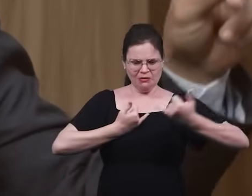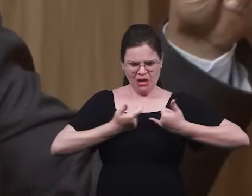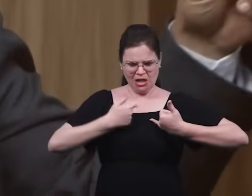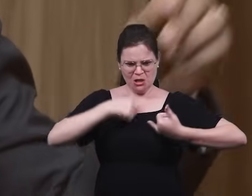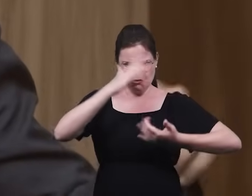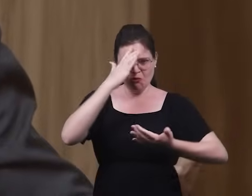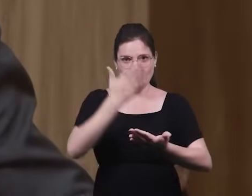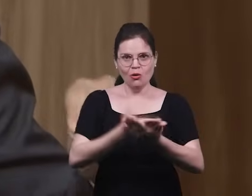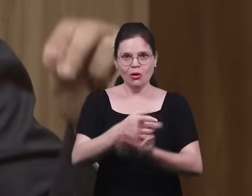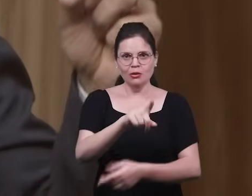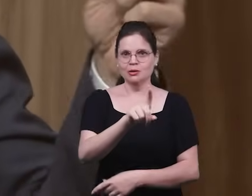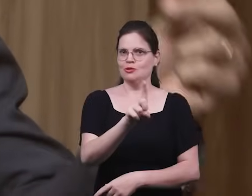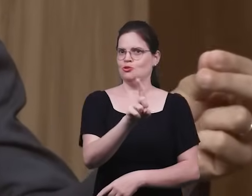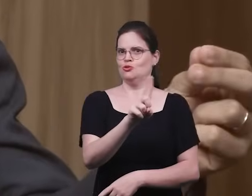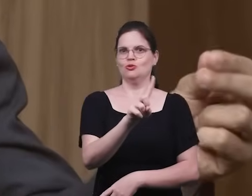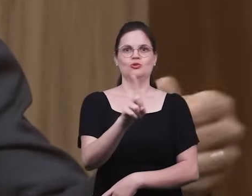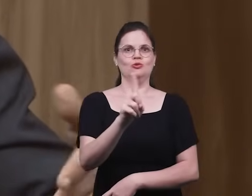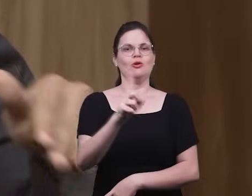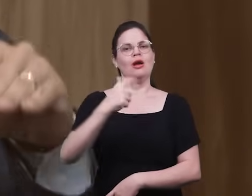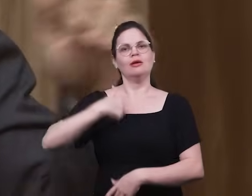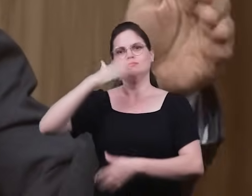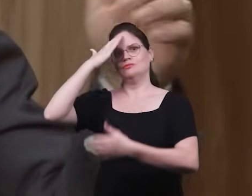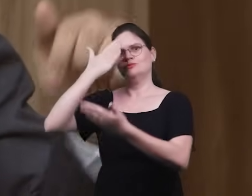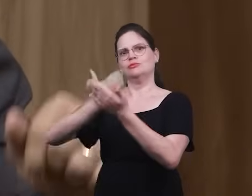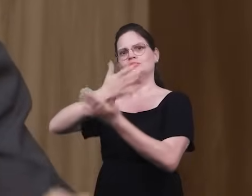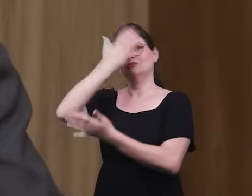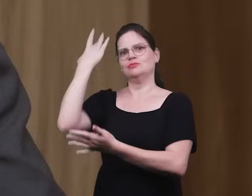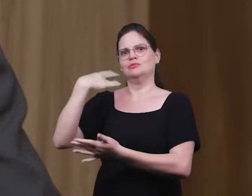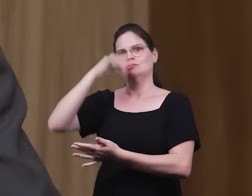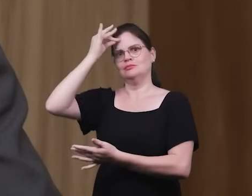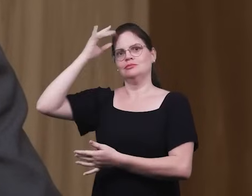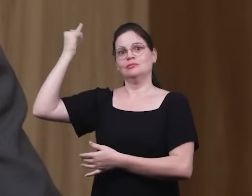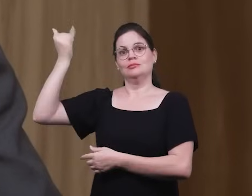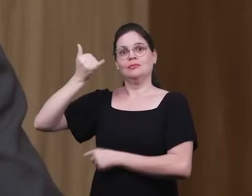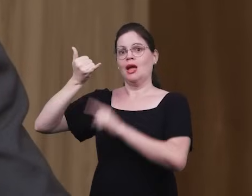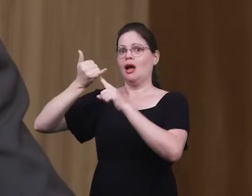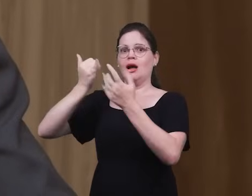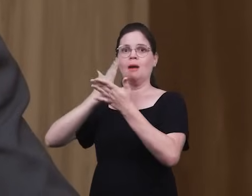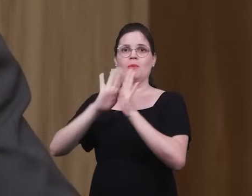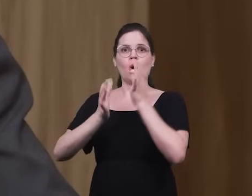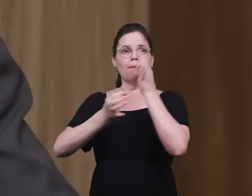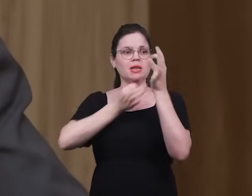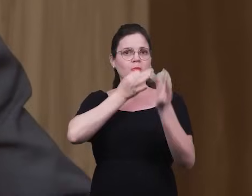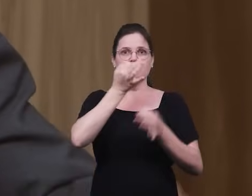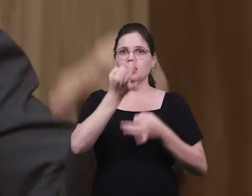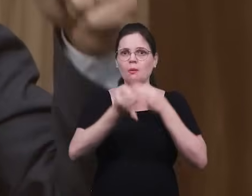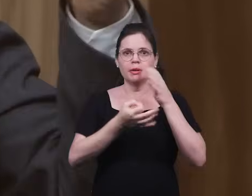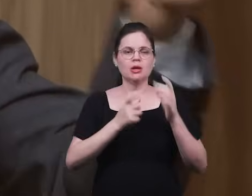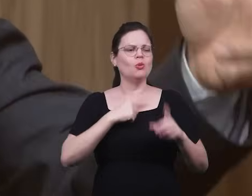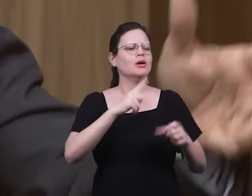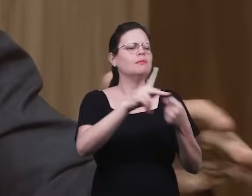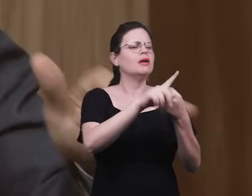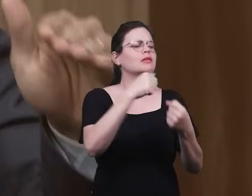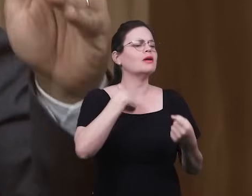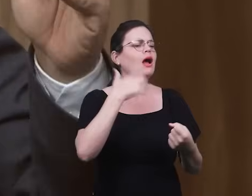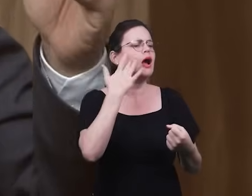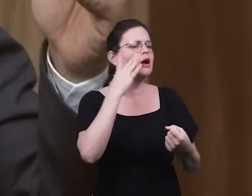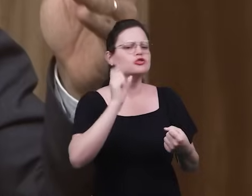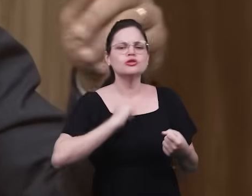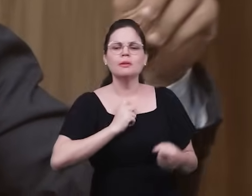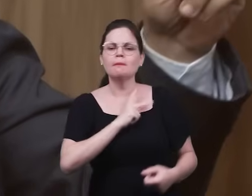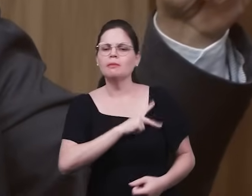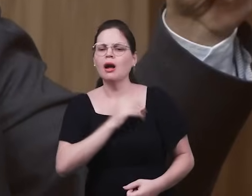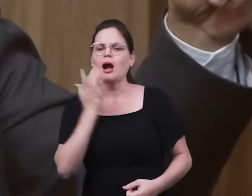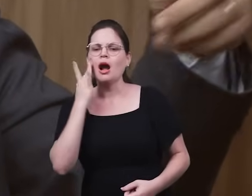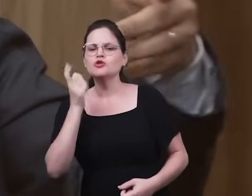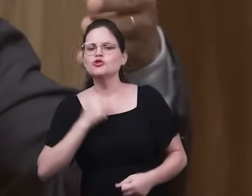Santo então pareceu bem ao Espírito Santo aqui acabam as opiniões humanas o que que Pedro acha o que que Paulo acha